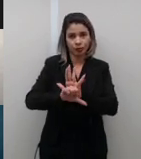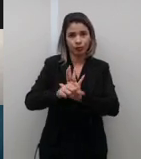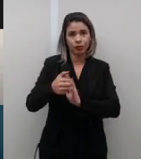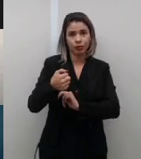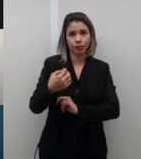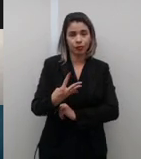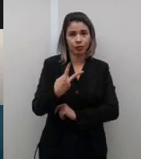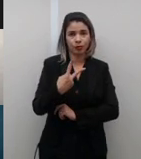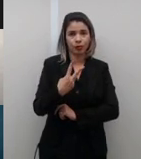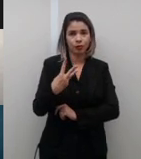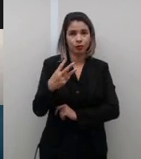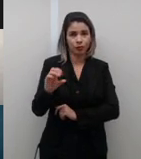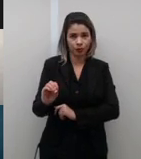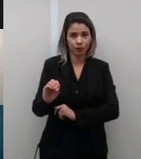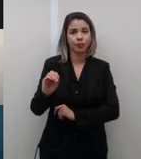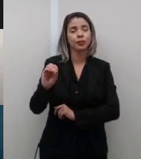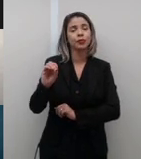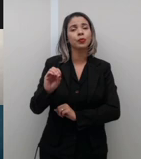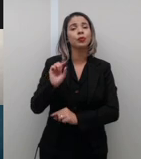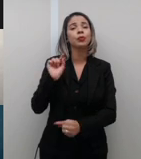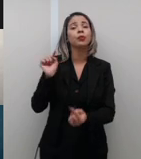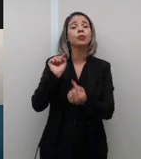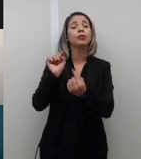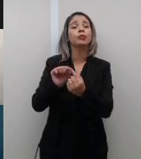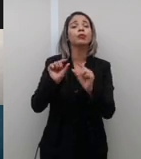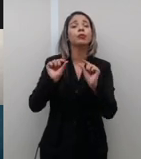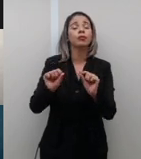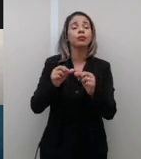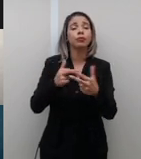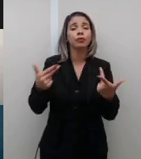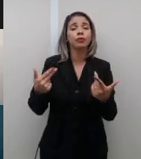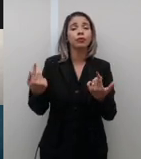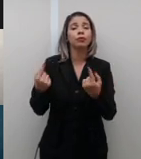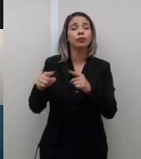de 2021, aplica-se aos atos de improbidade administrativa